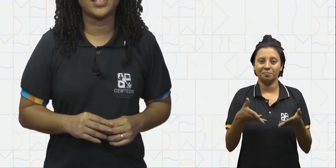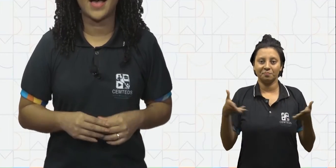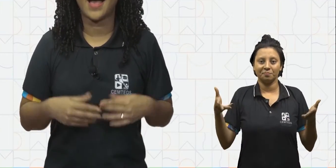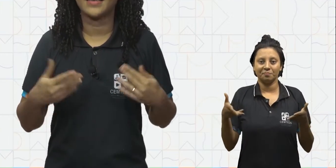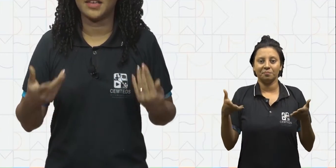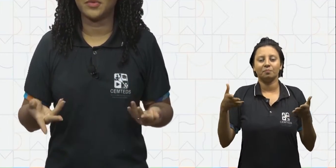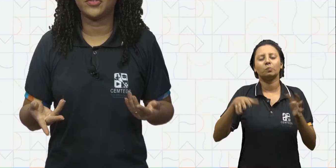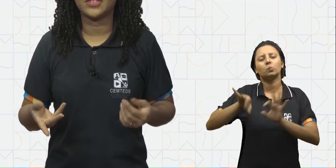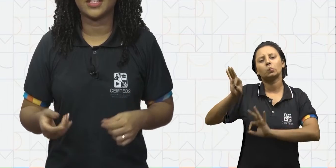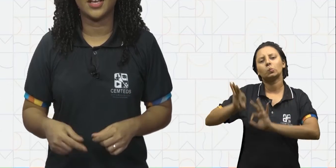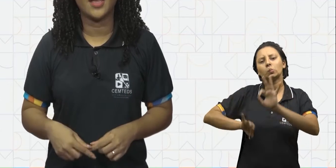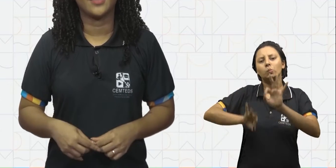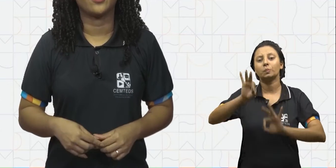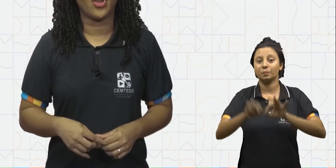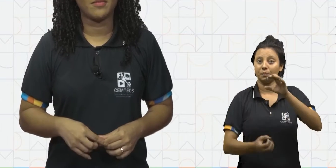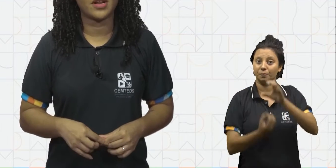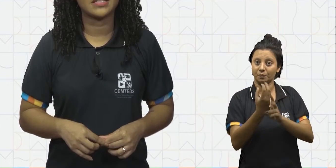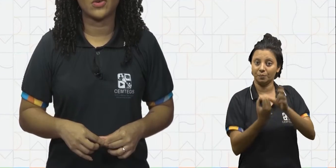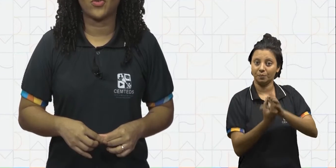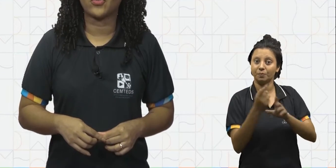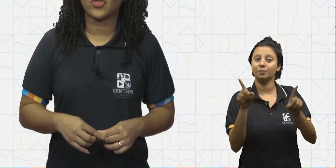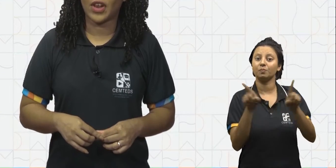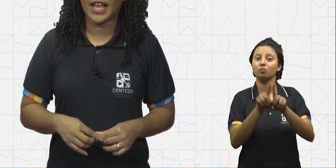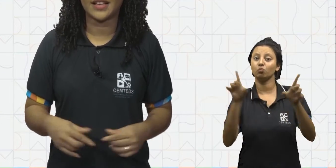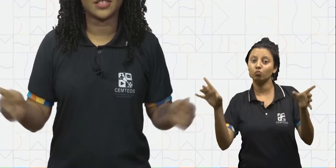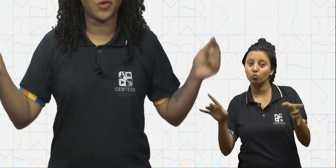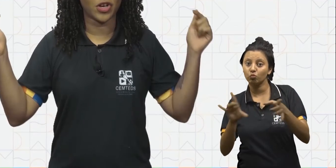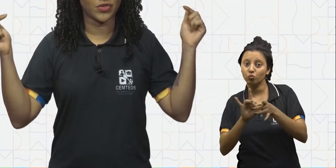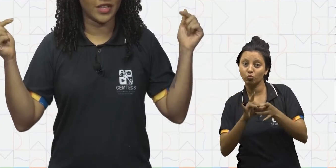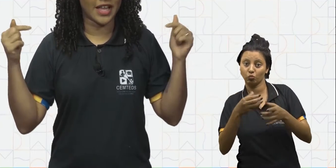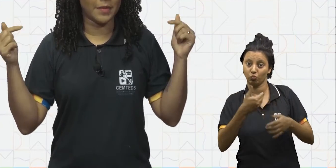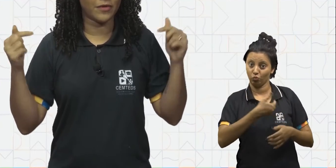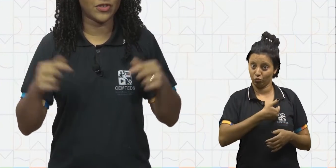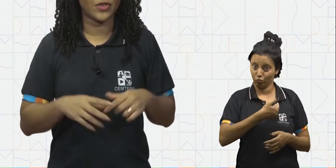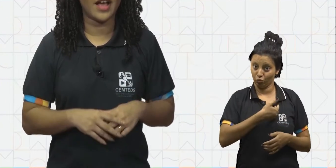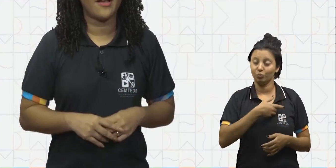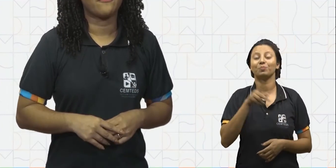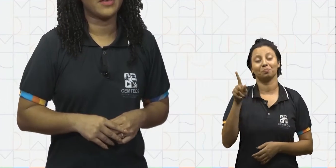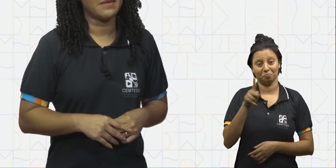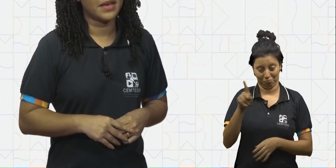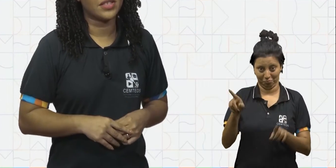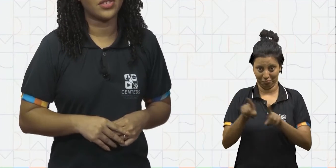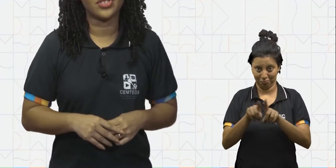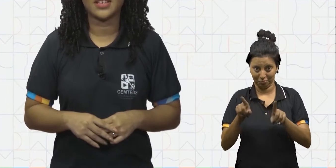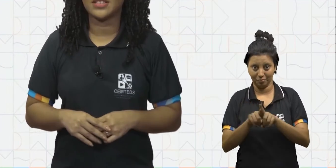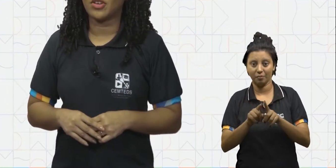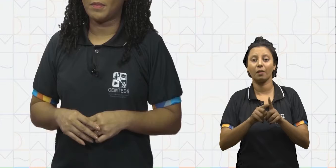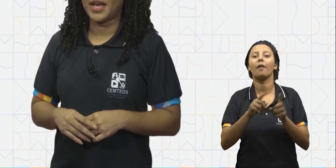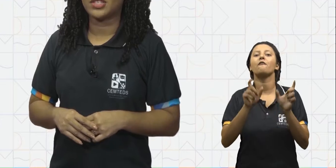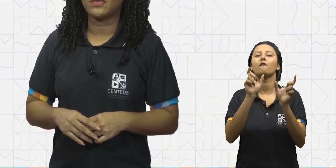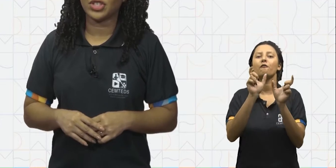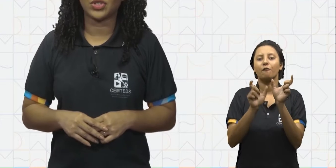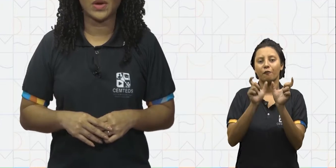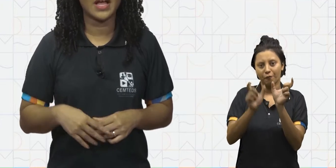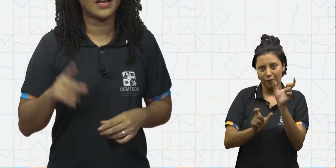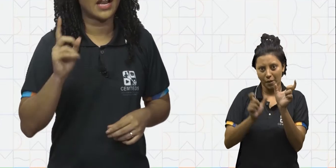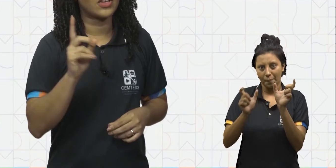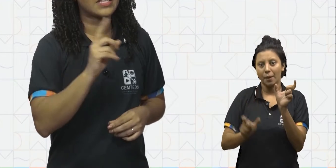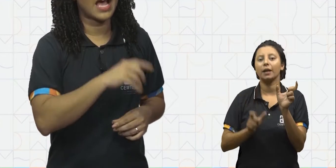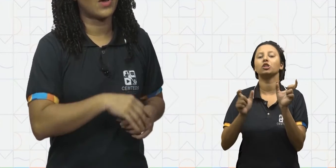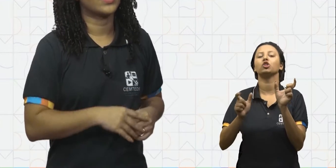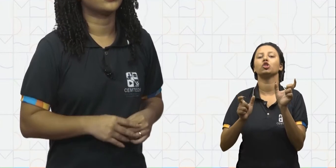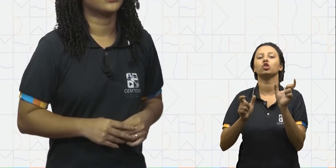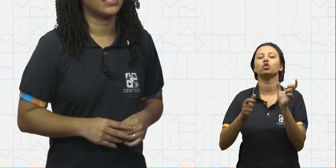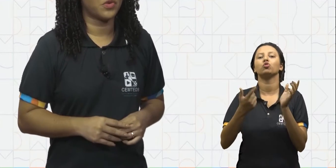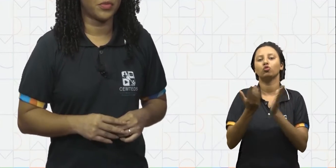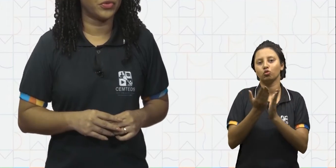vamos planejar e produzir, em colaboração com os colegas e com a ajuda da professora, verbetes de enciclopédia infantil na